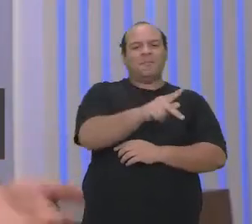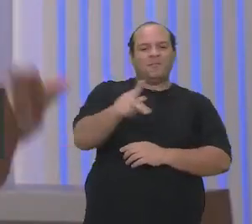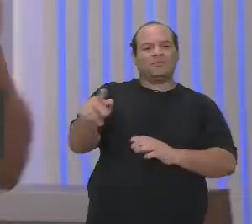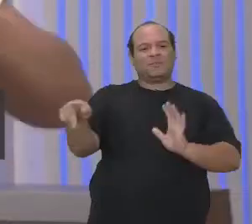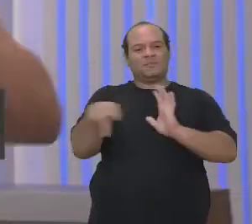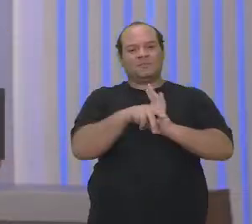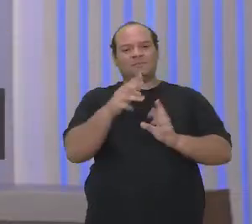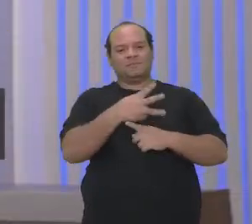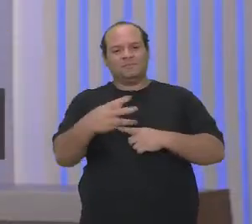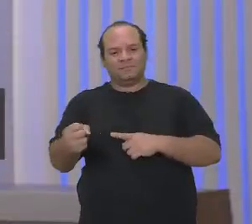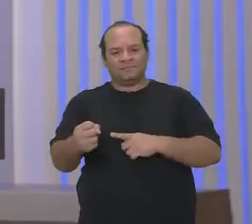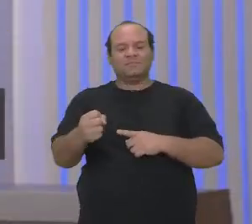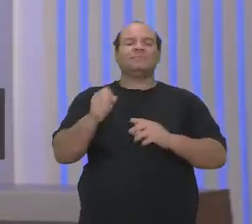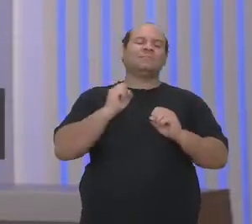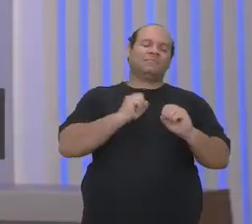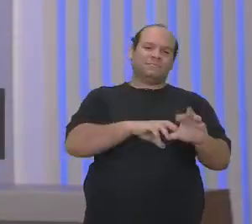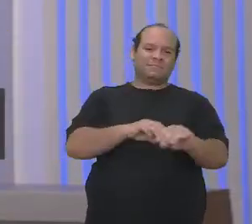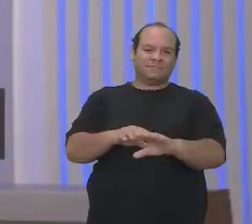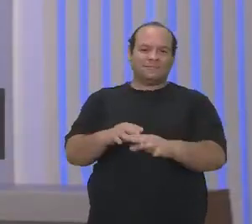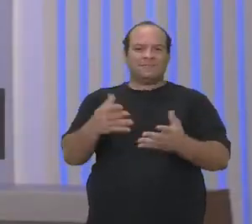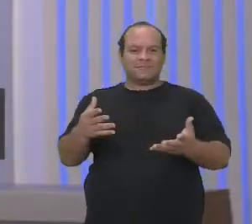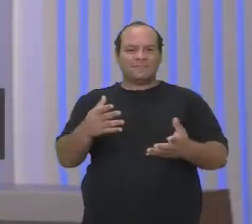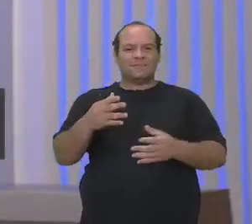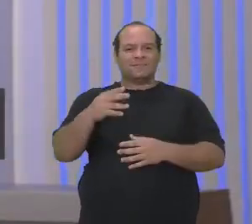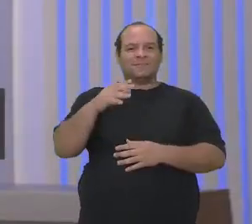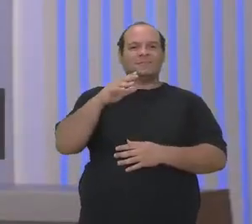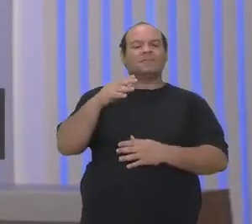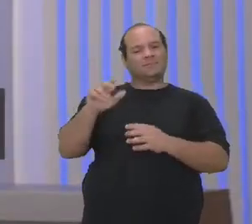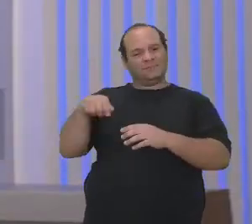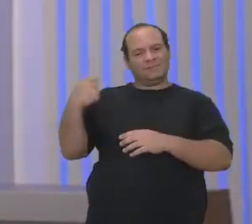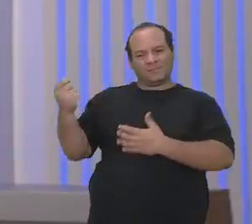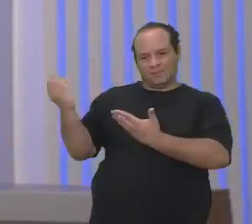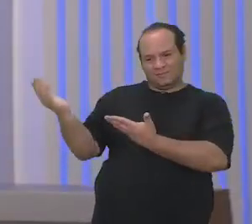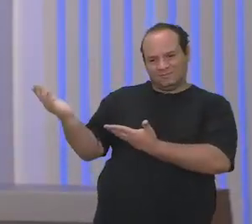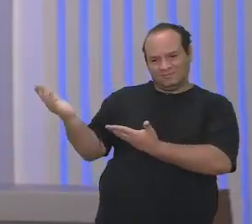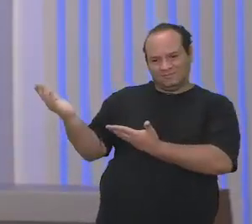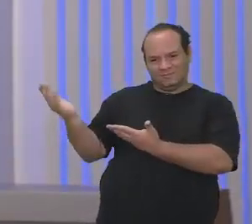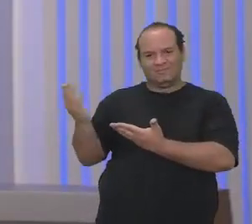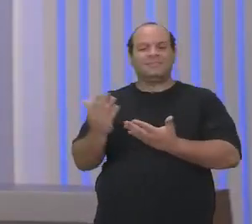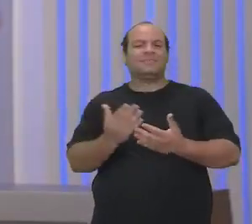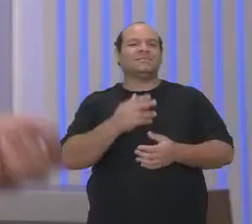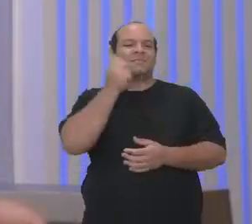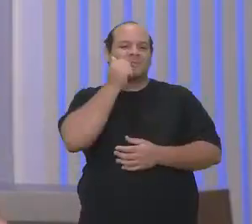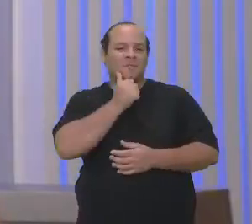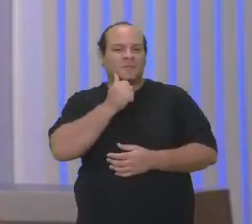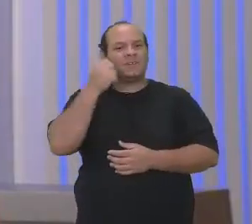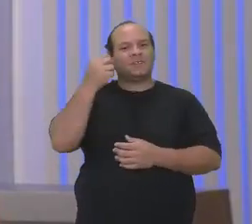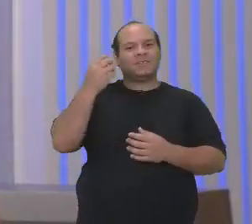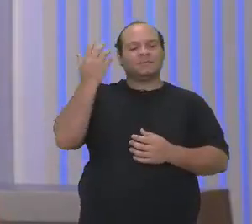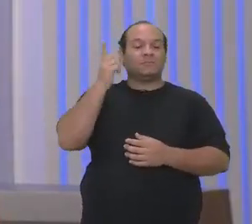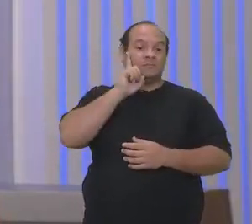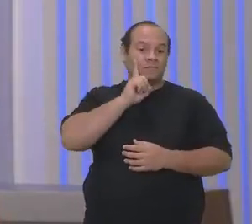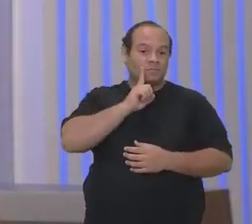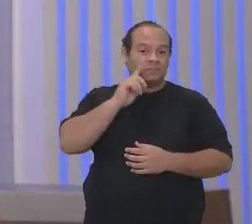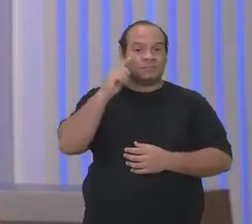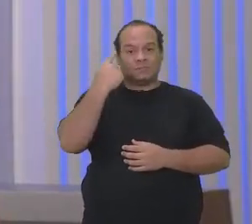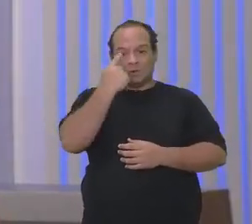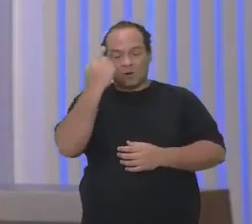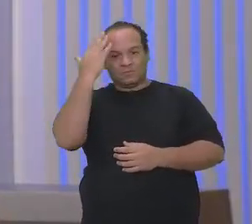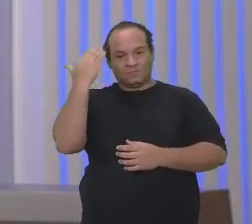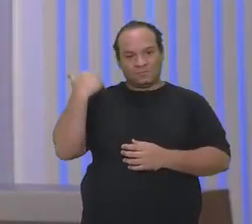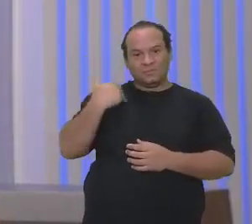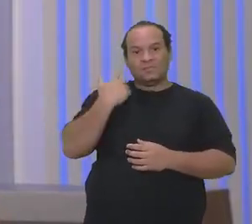da rede, estou como formadora EFAP e este é o meu sinal. Sou uma mulher de pele parda, olhos e cabelos